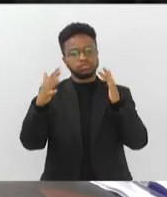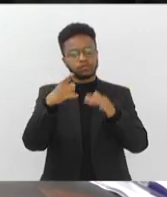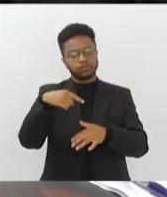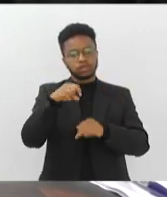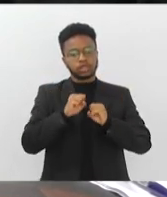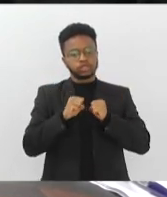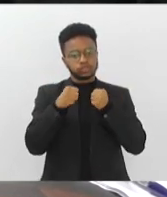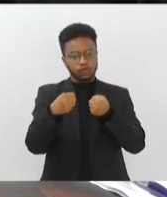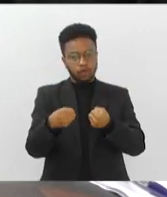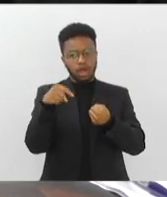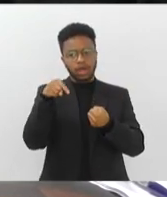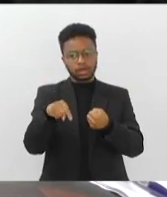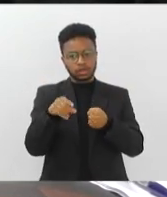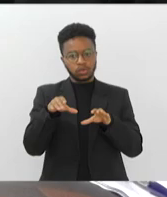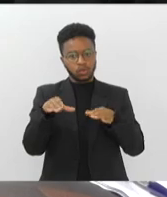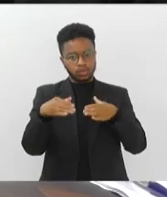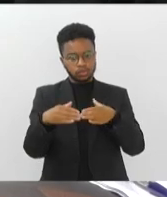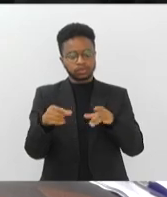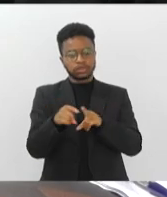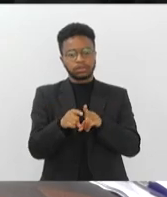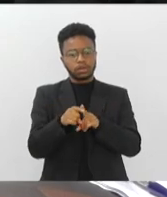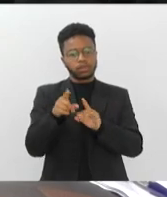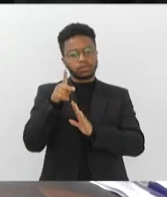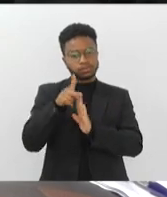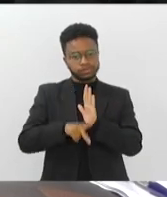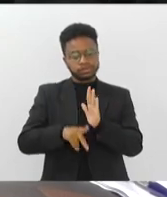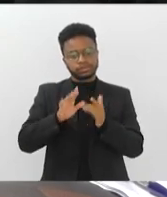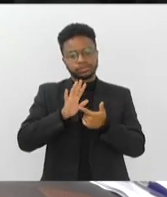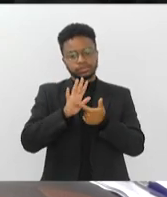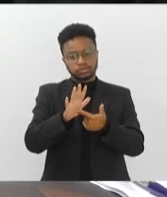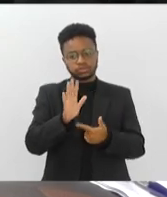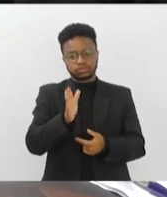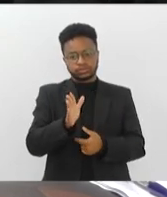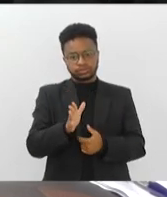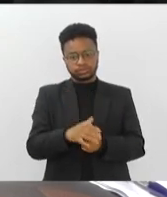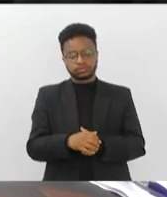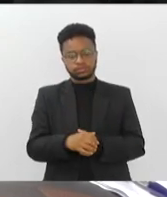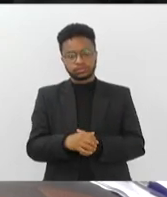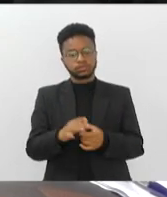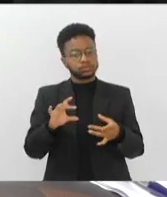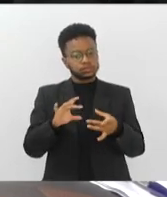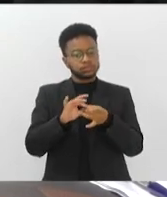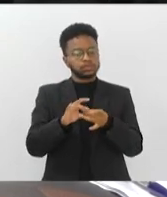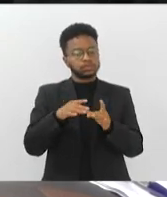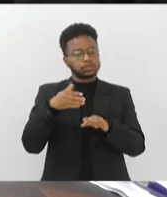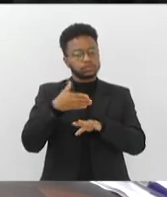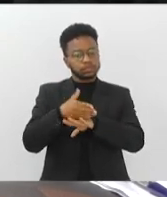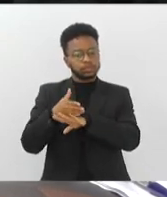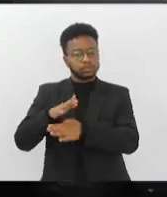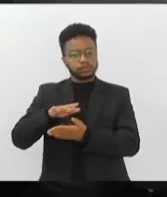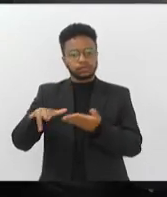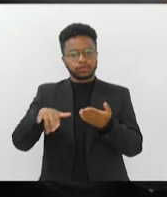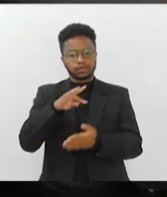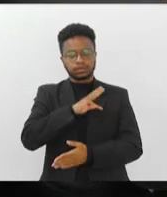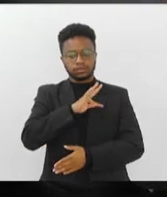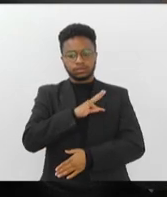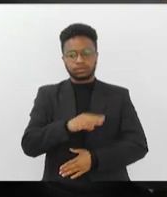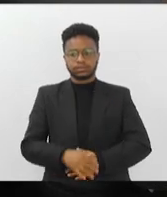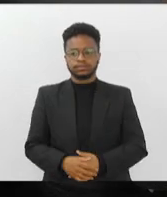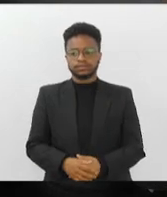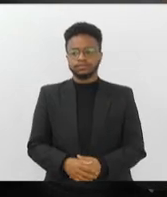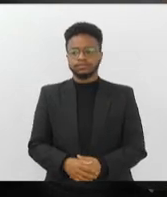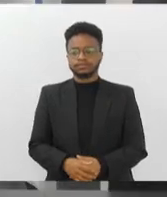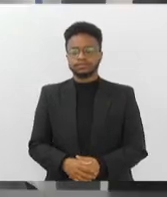da comissão e o projeto que foi apresentado, seguramente, com participação de vários técnicos.